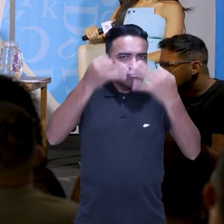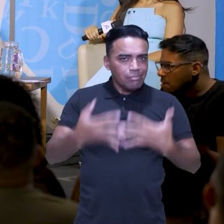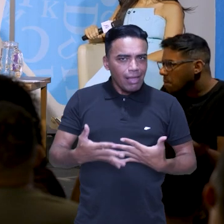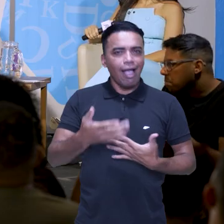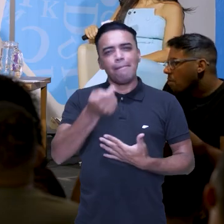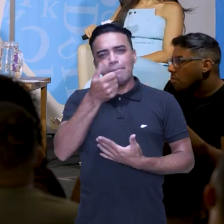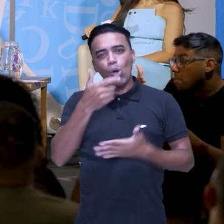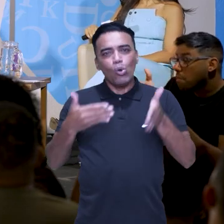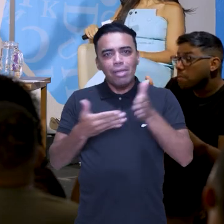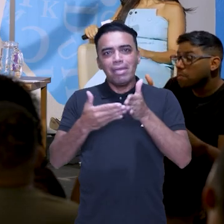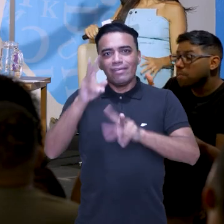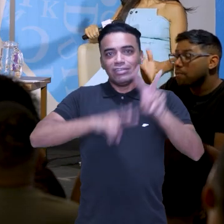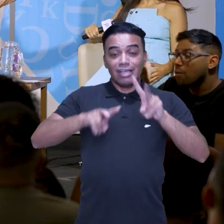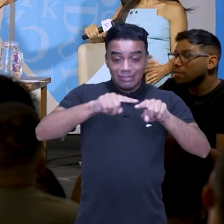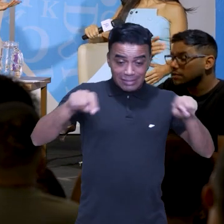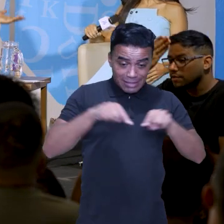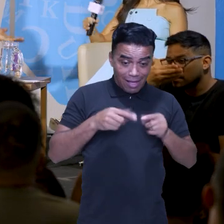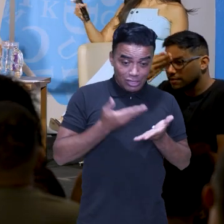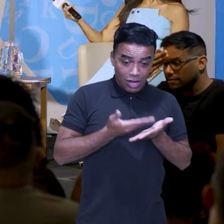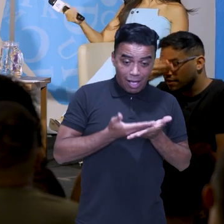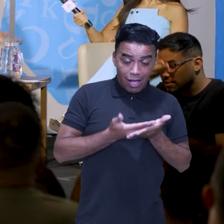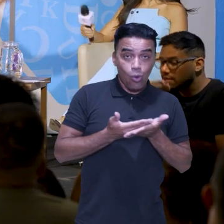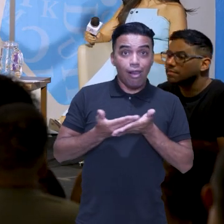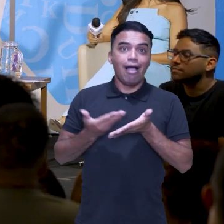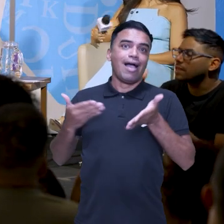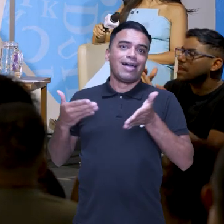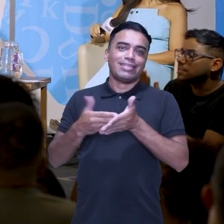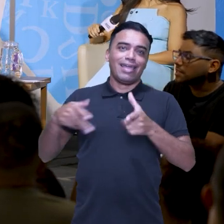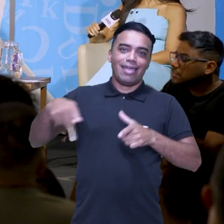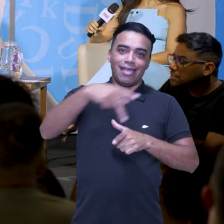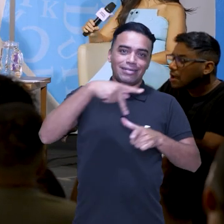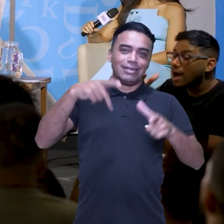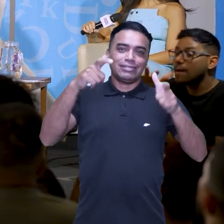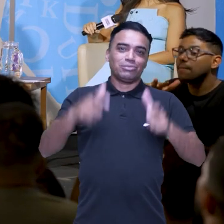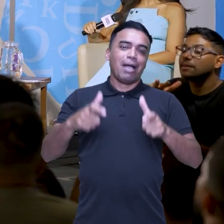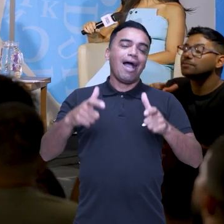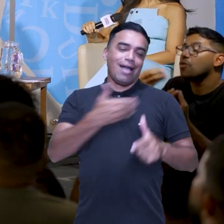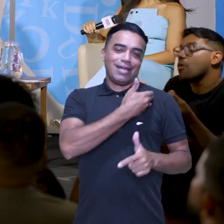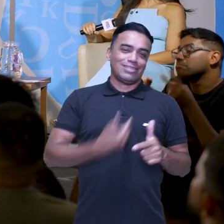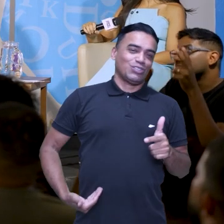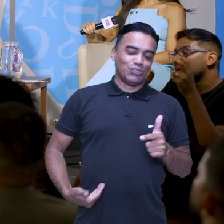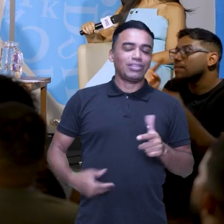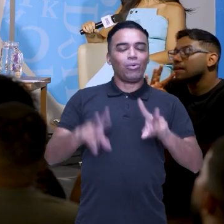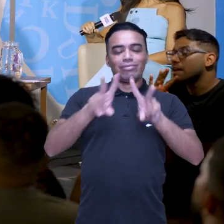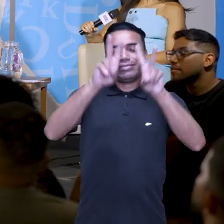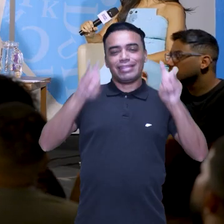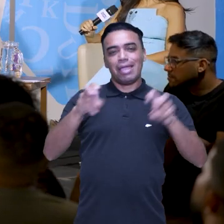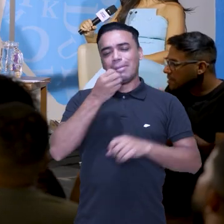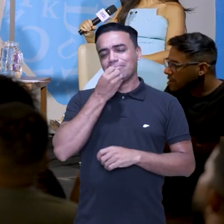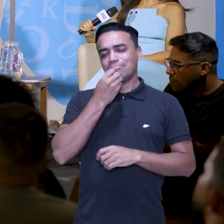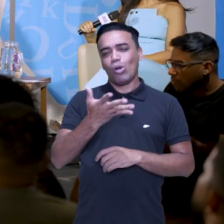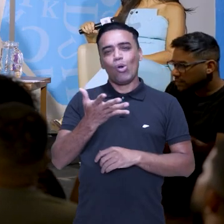né, dos muros invisíveis, da sala de aula à praça pública. Então, é um tema muito bacana, né, a temática que